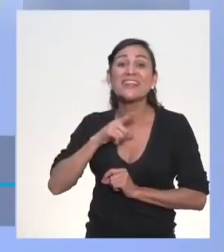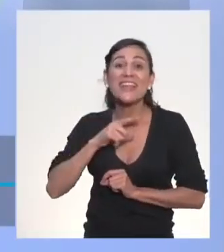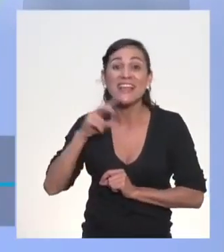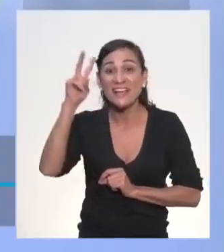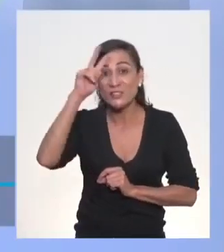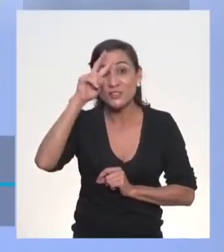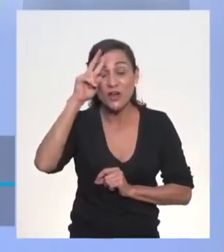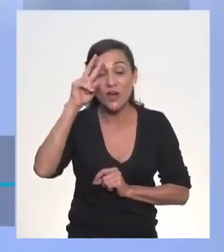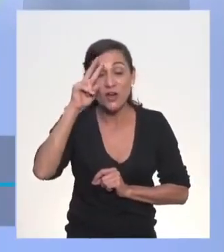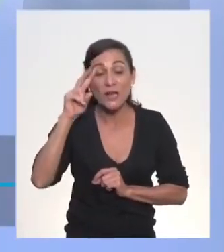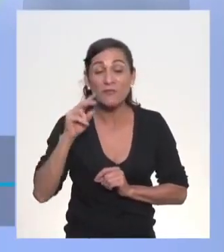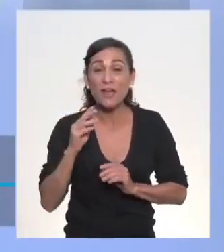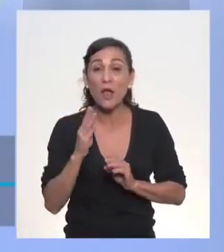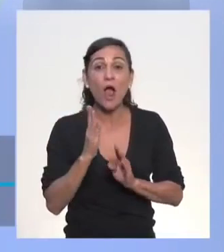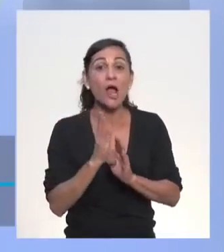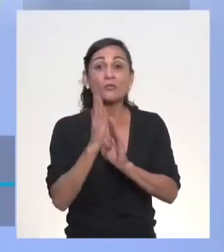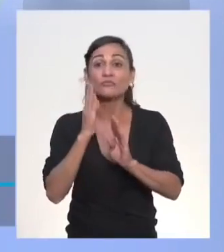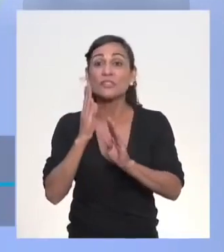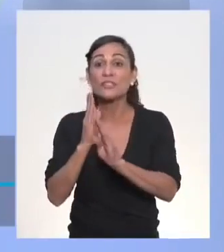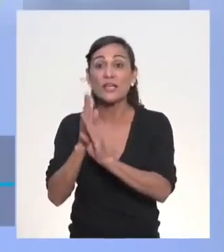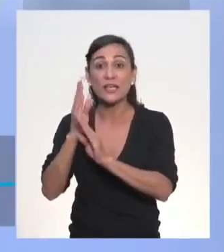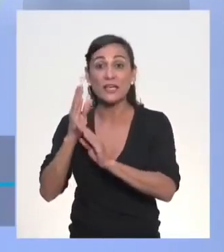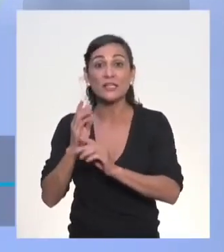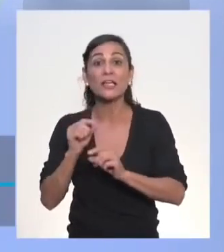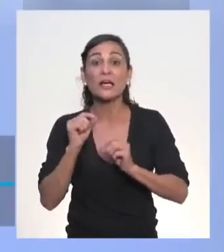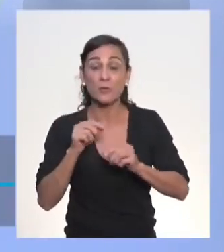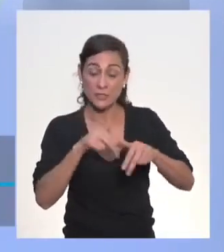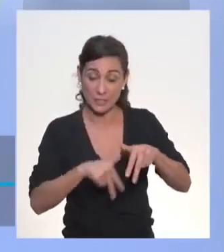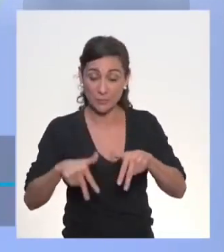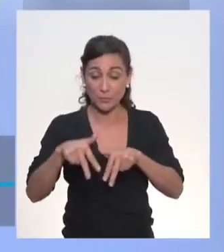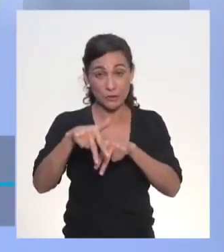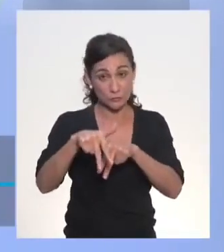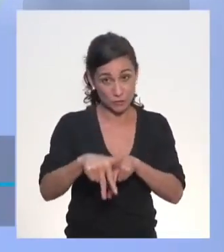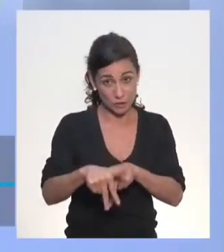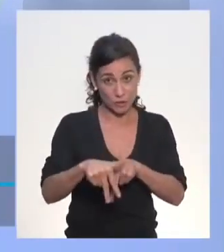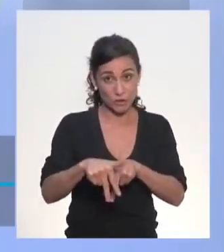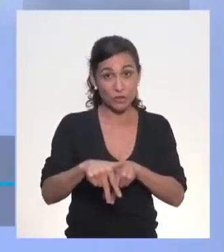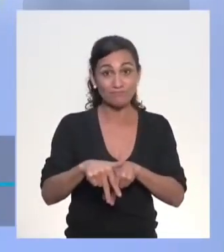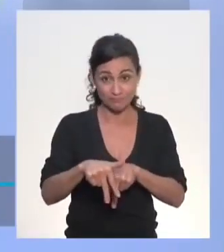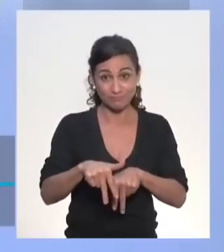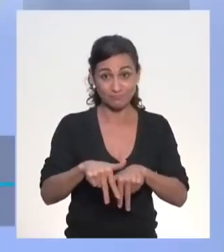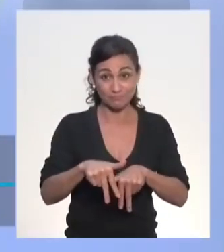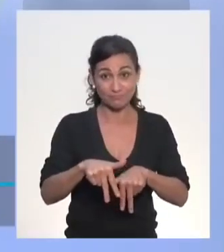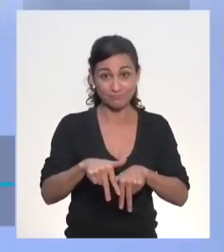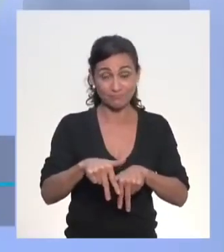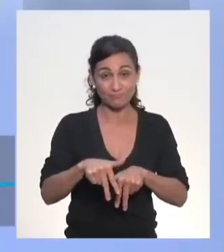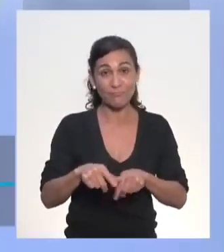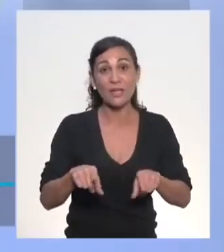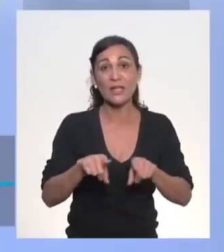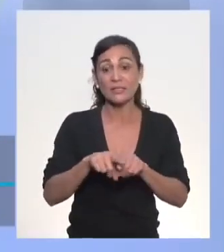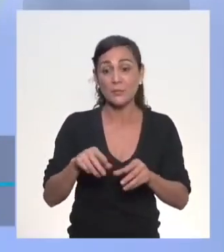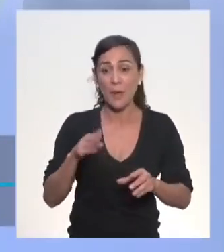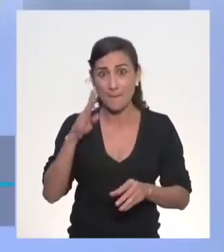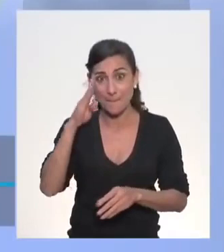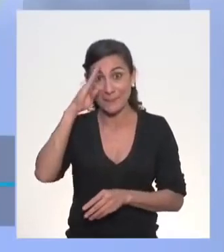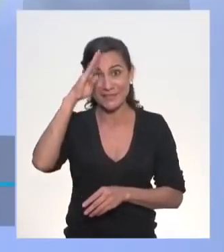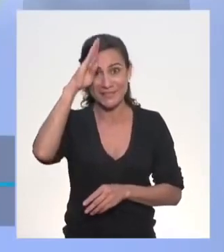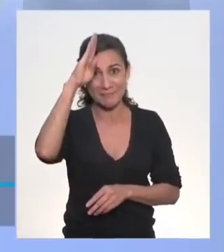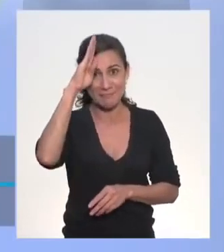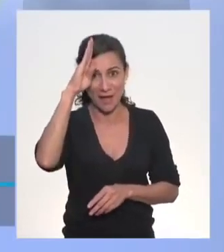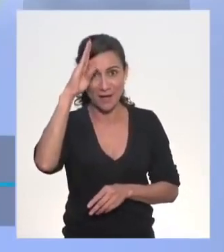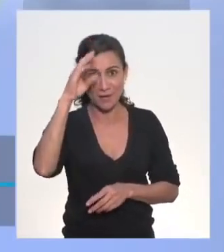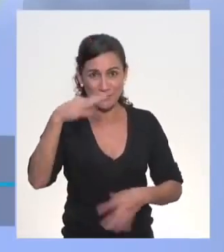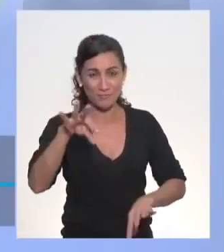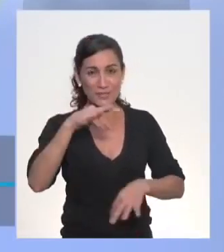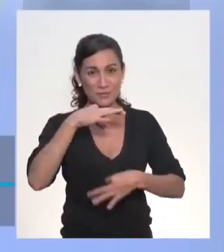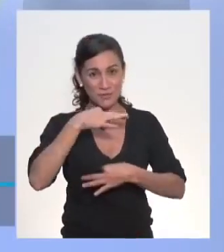história para acontecer e ela pode ser a personagem protagonista, a pessoa que é a principal, sim, ela